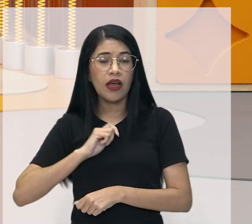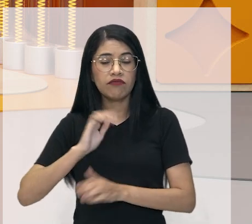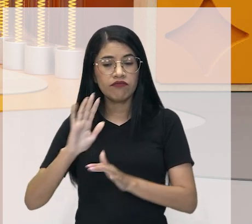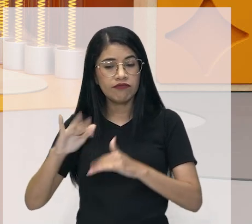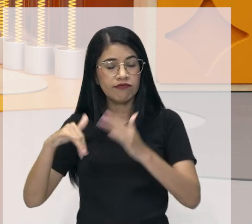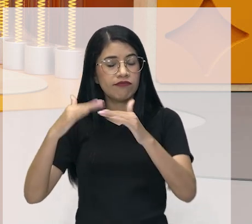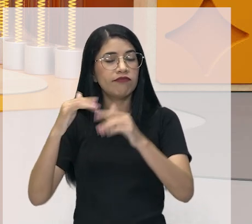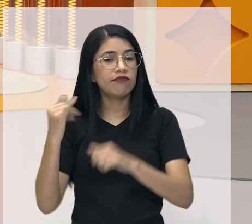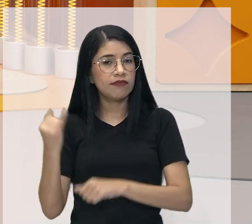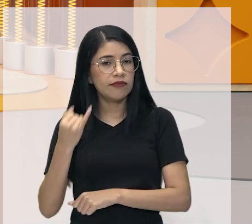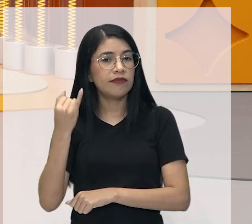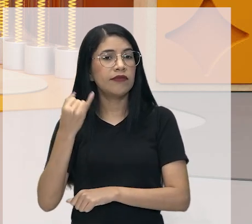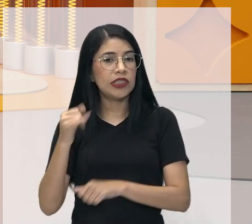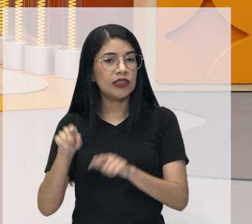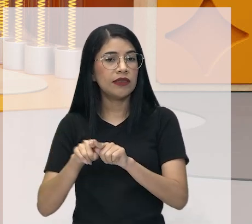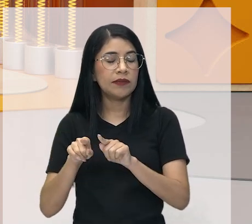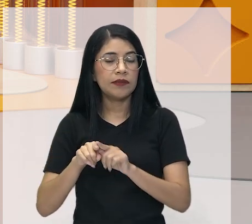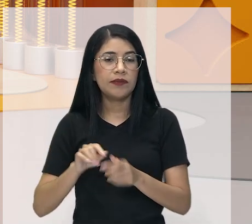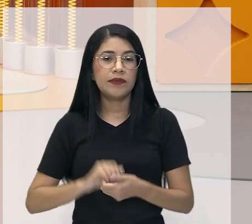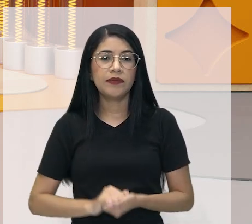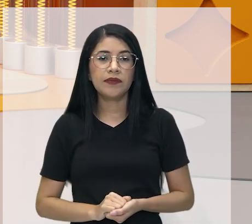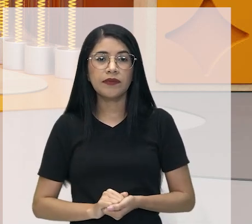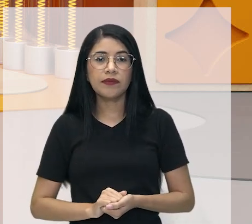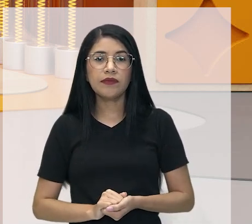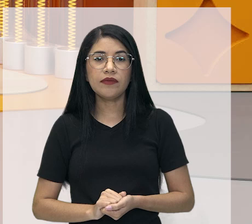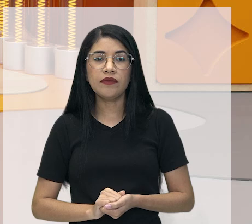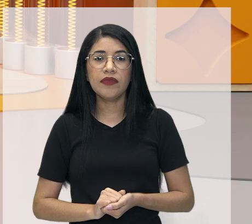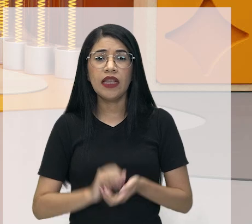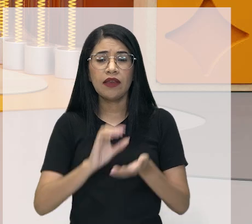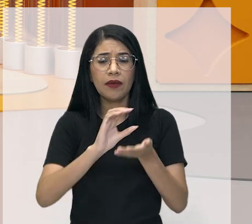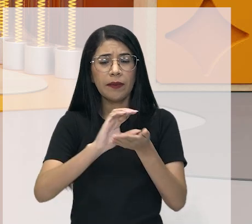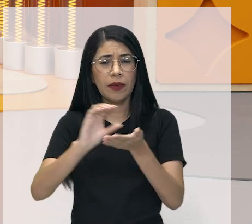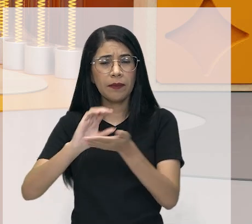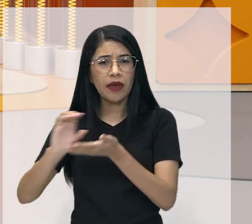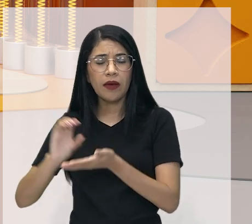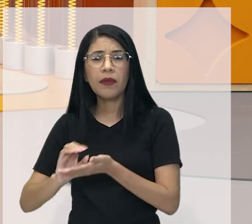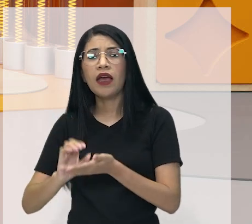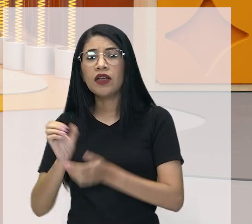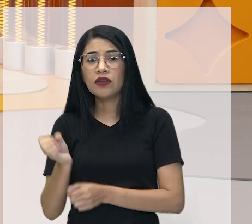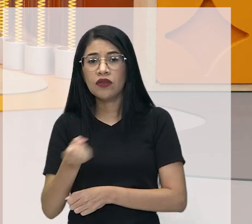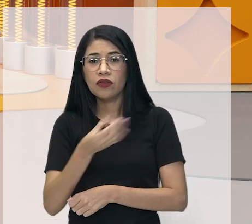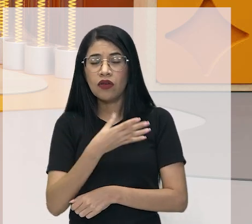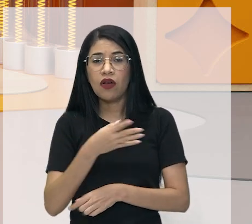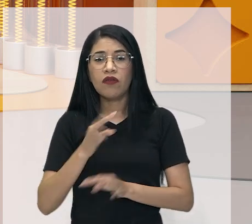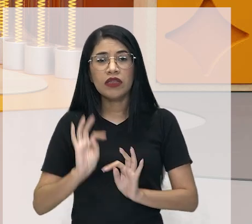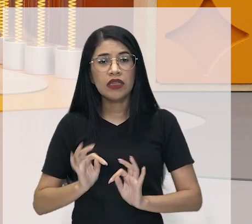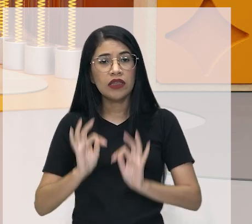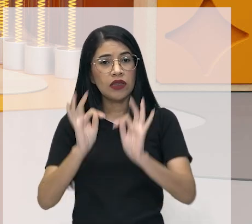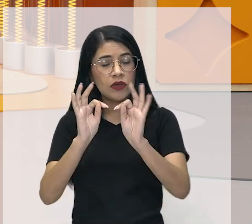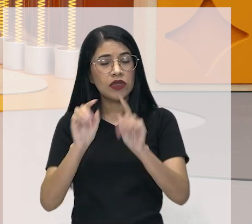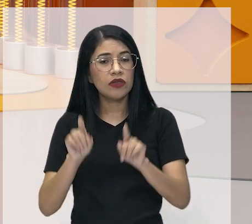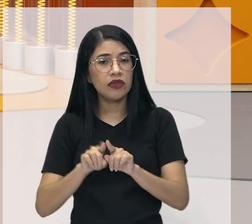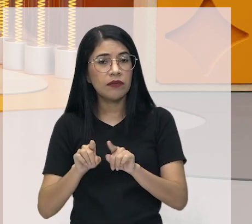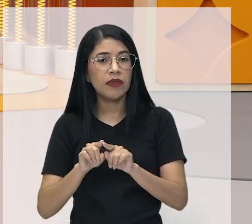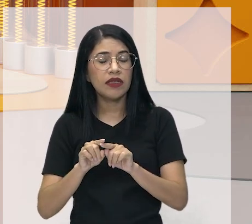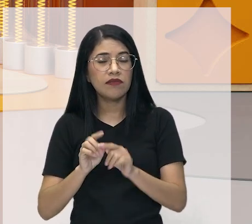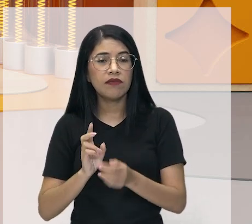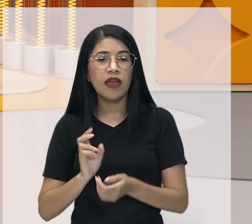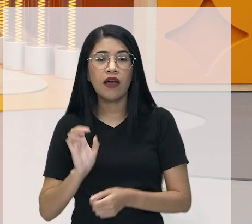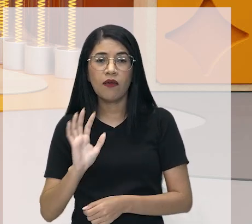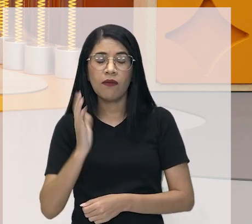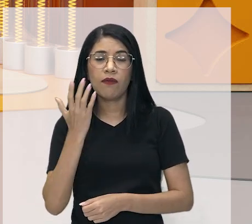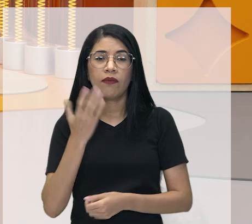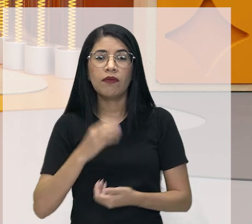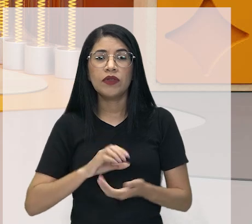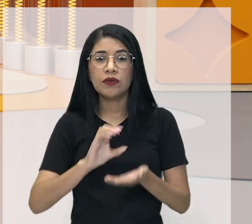importante de ser frisado. Nós temos investimento e inovação que também se dão numa monta que faz com que a